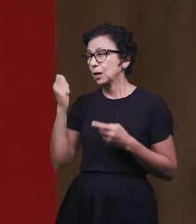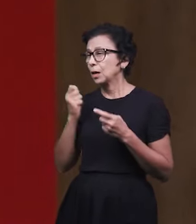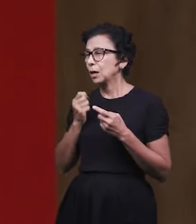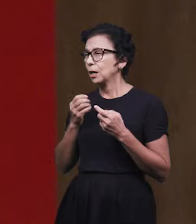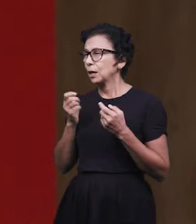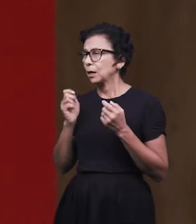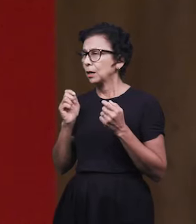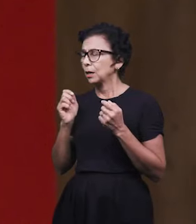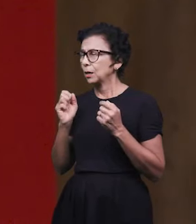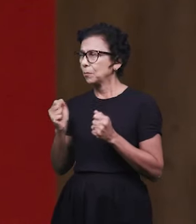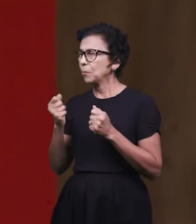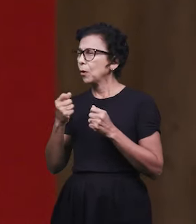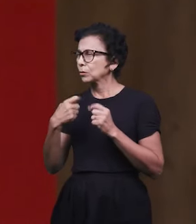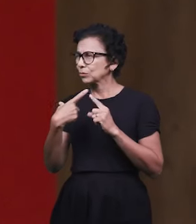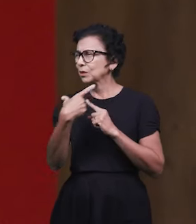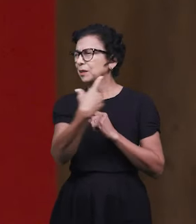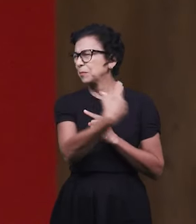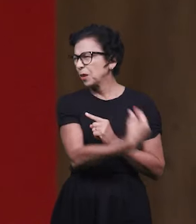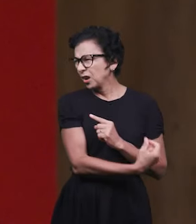era gerente de banco.